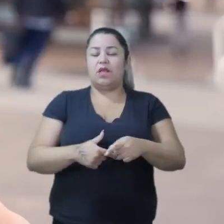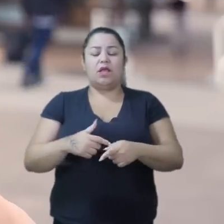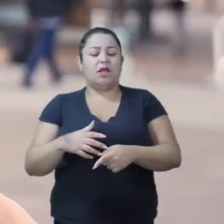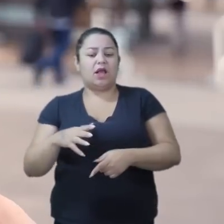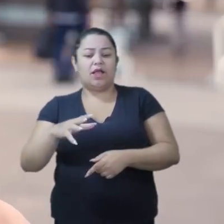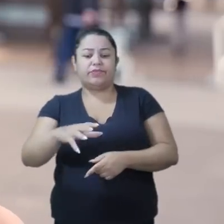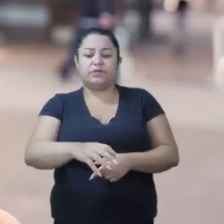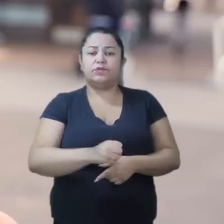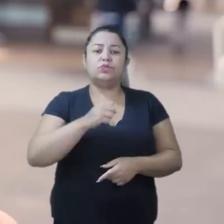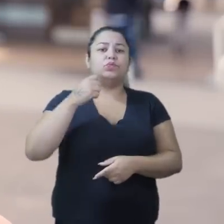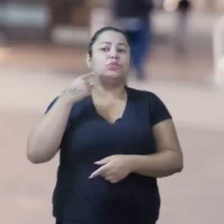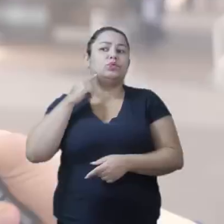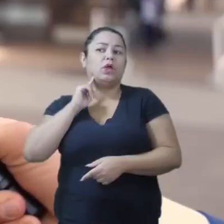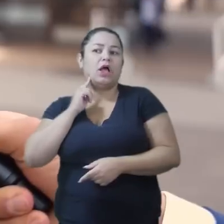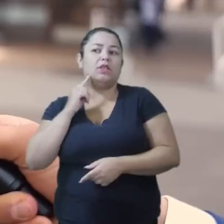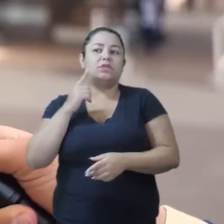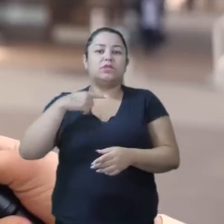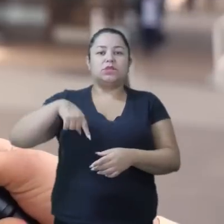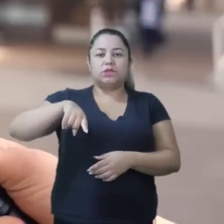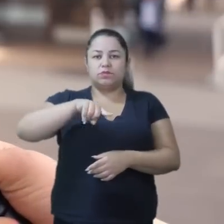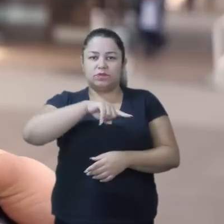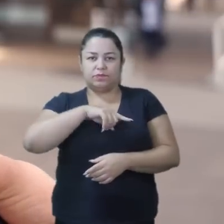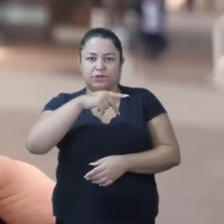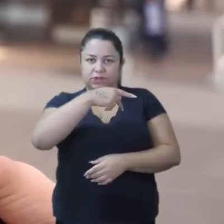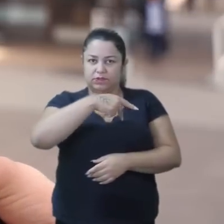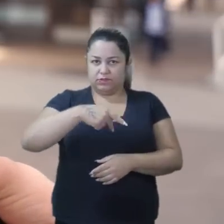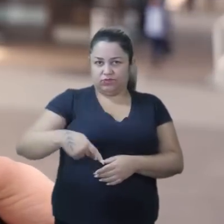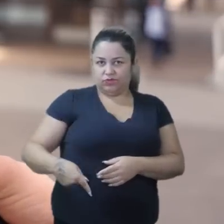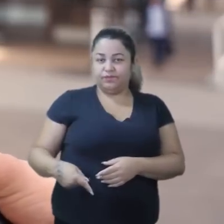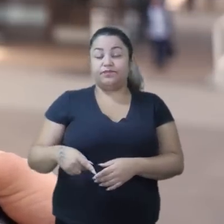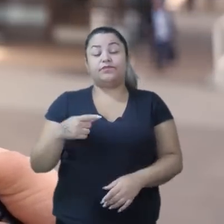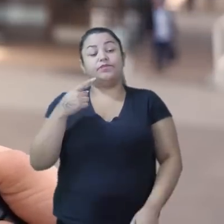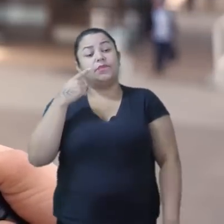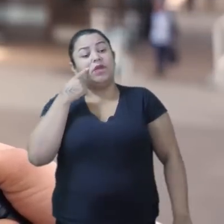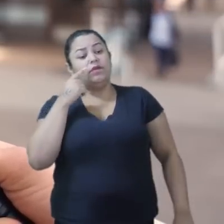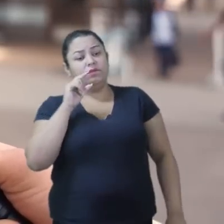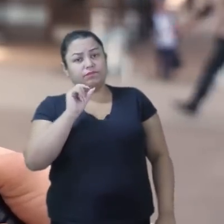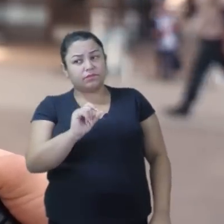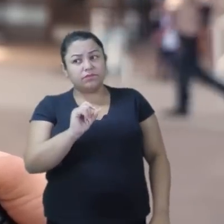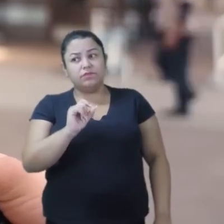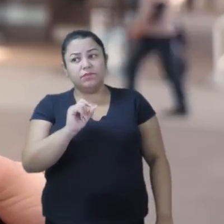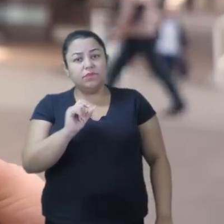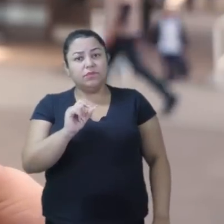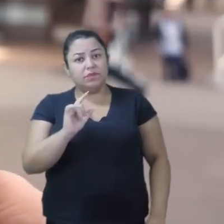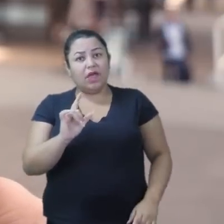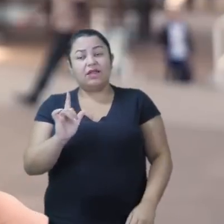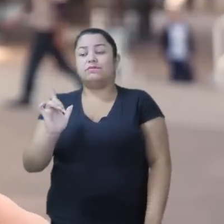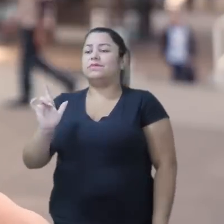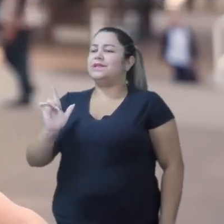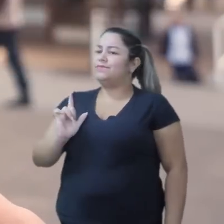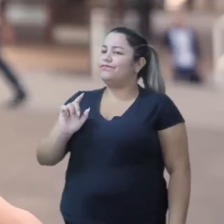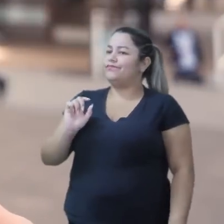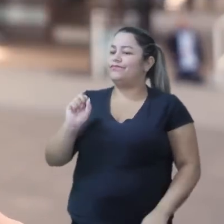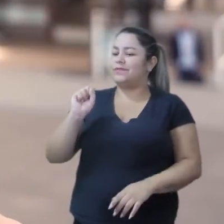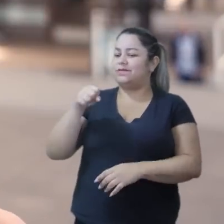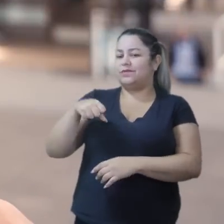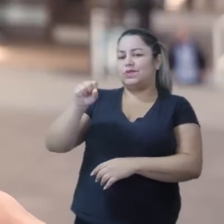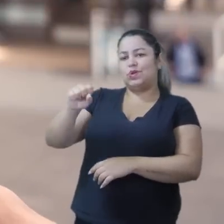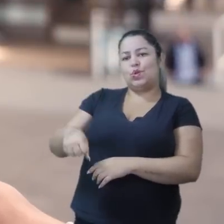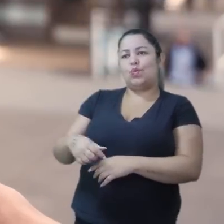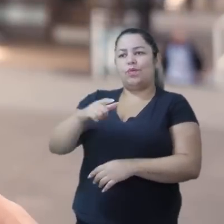rua até o nosso presidente. Assim, eu vejo que tem sido, sim, um governo